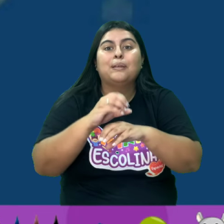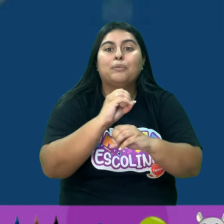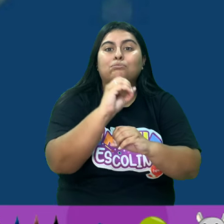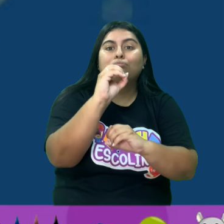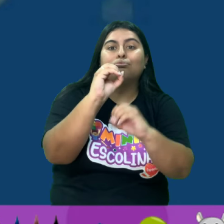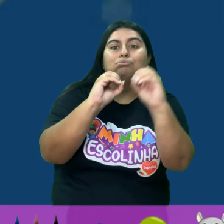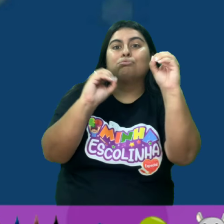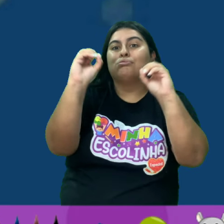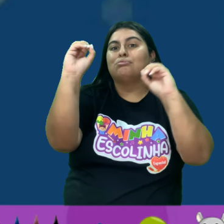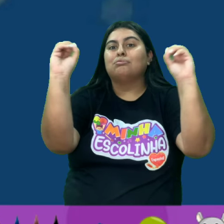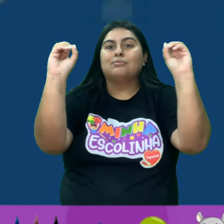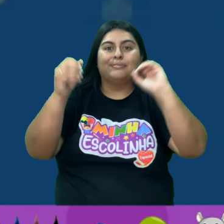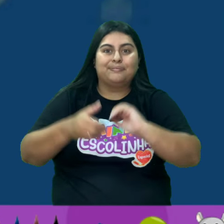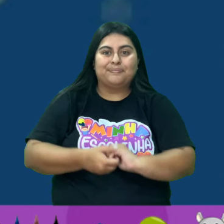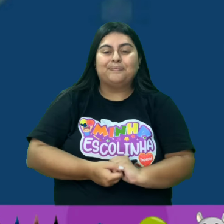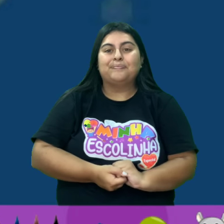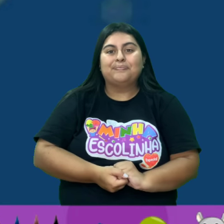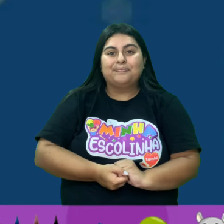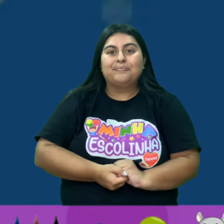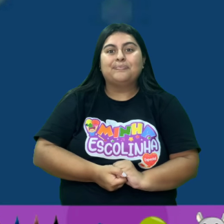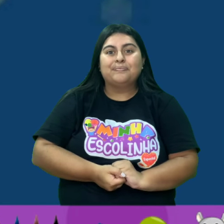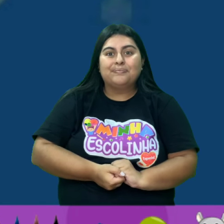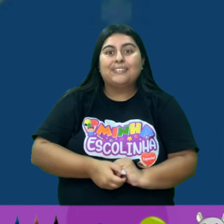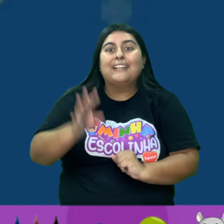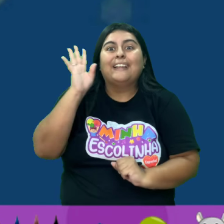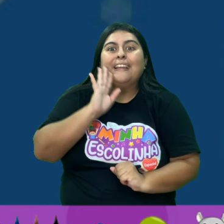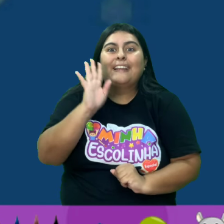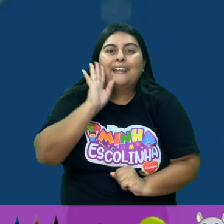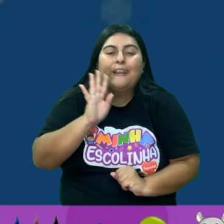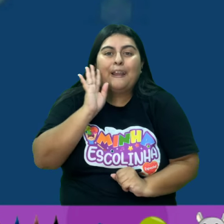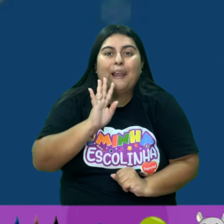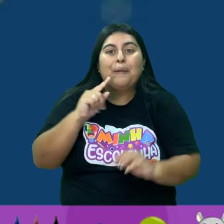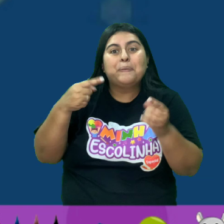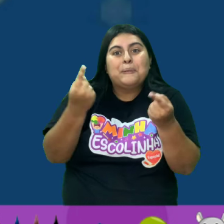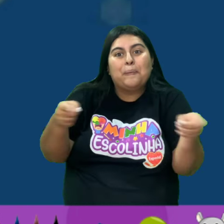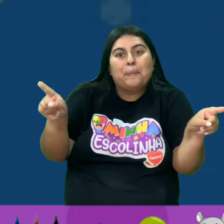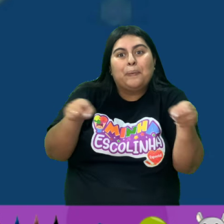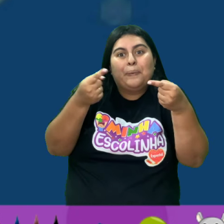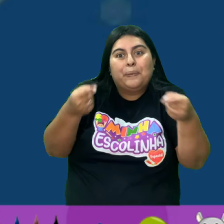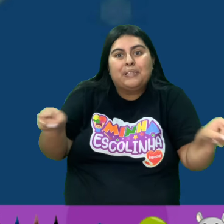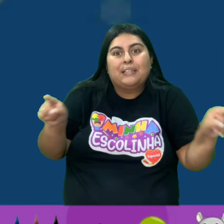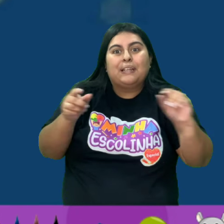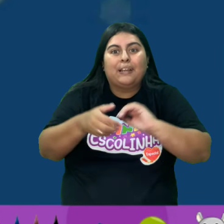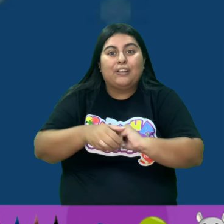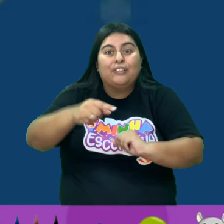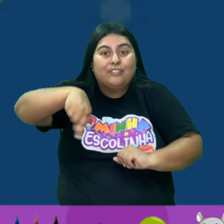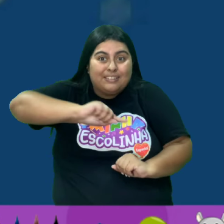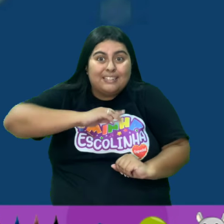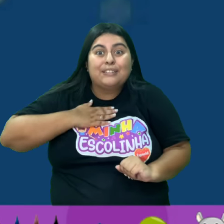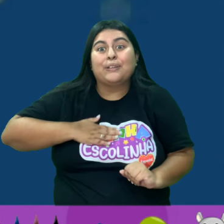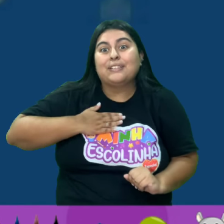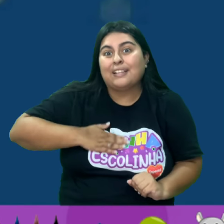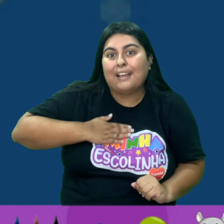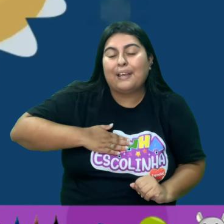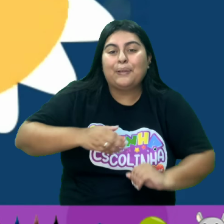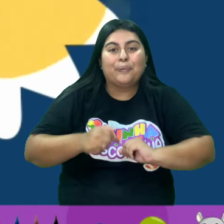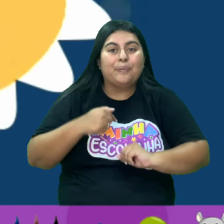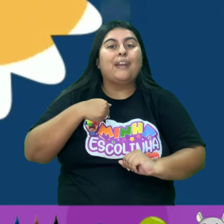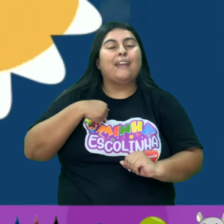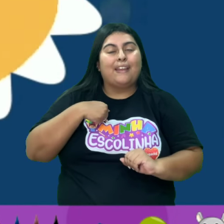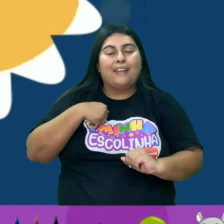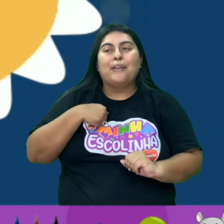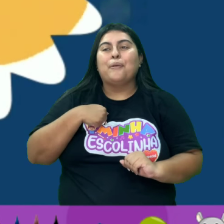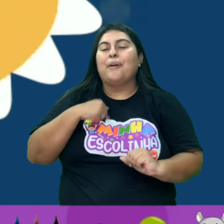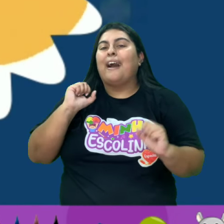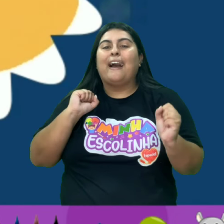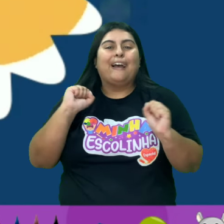rua do sabão. Olha que legal essa música! Vocês gostaram?